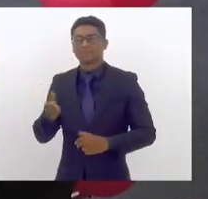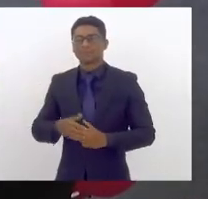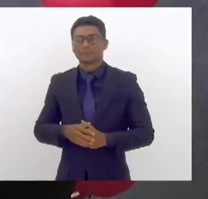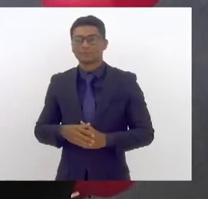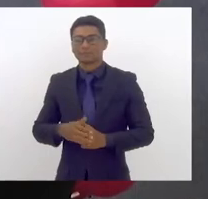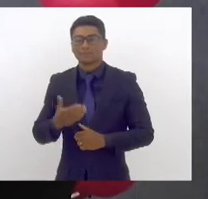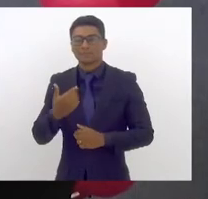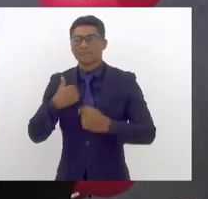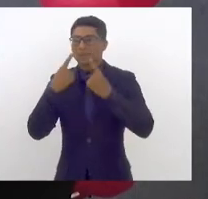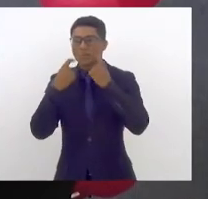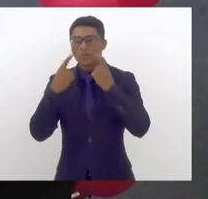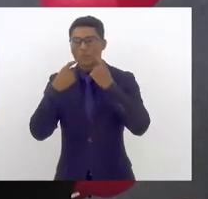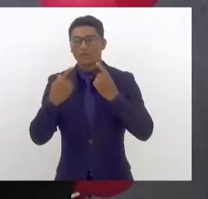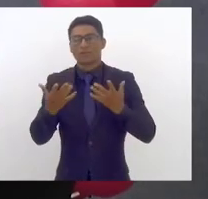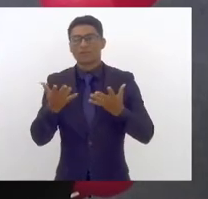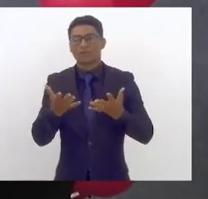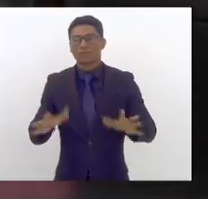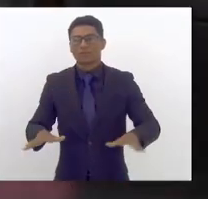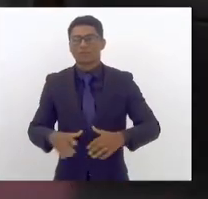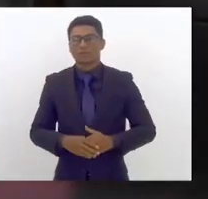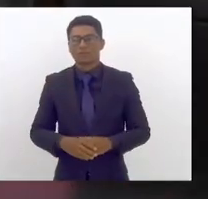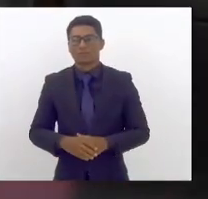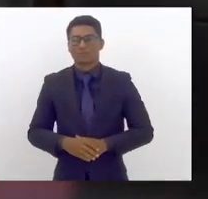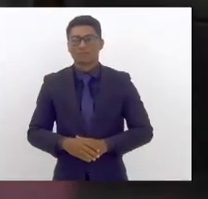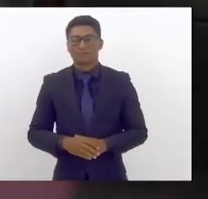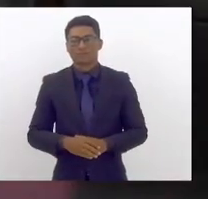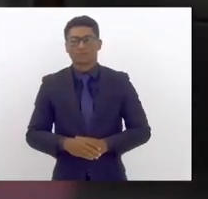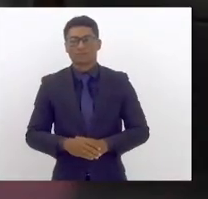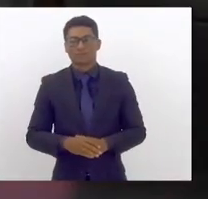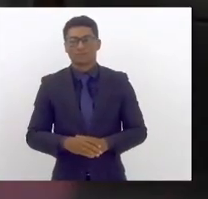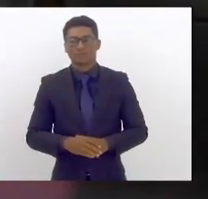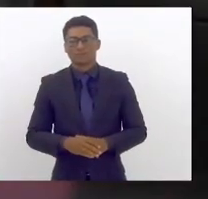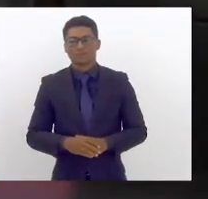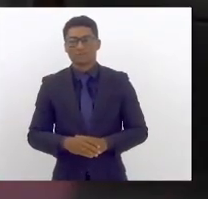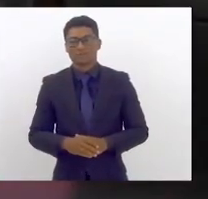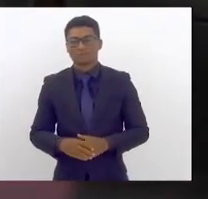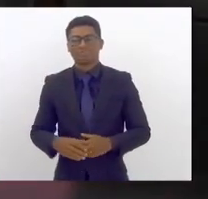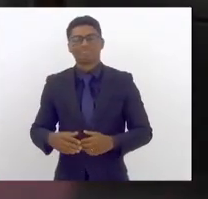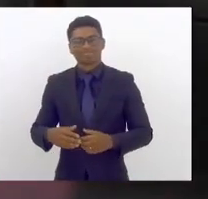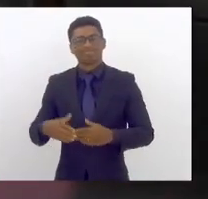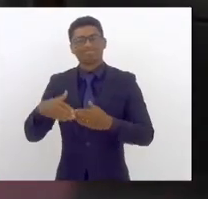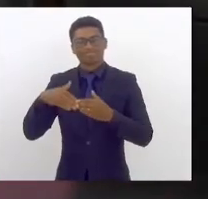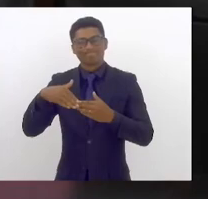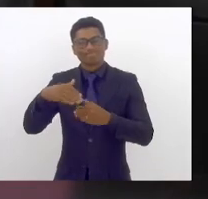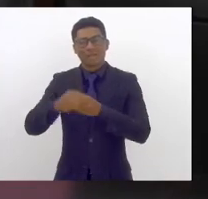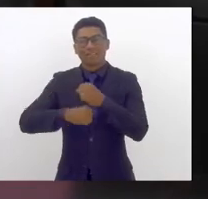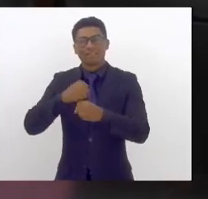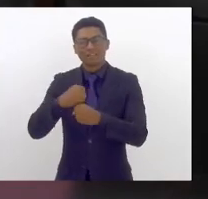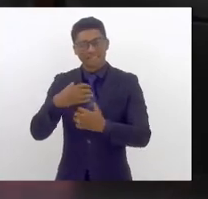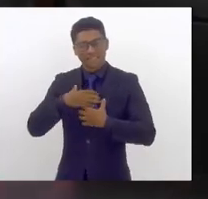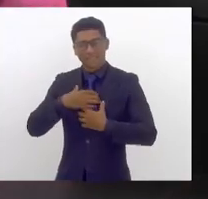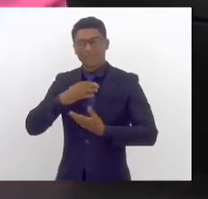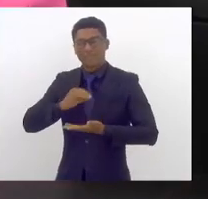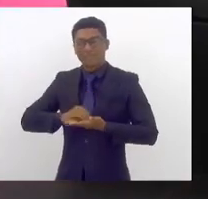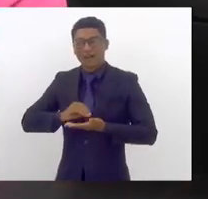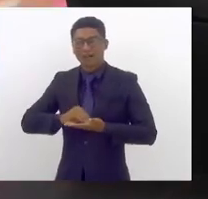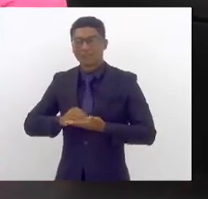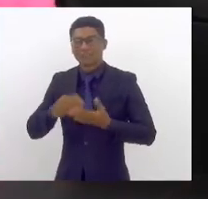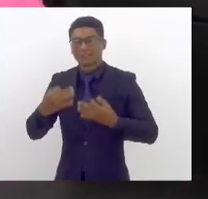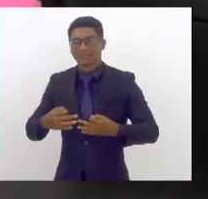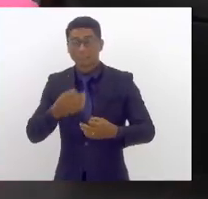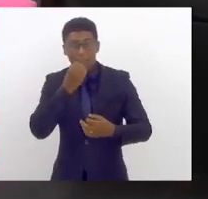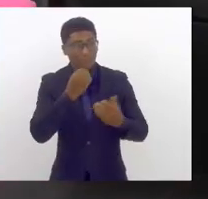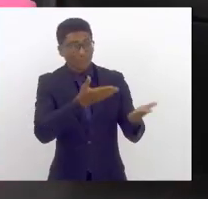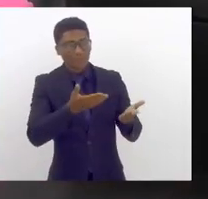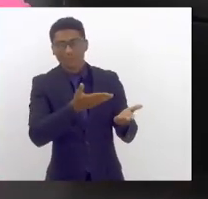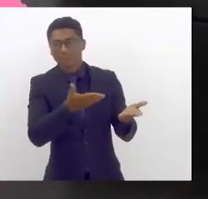amiga eu não quero chorar mas você vai fazer muita falta sejam bem-vindos vocês